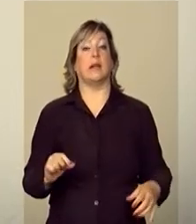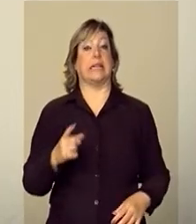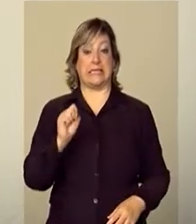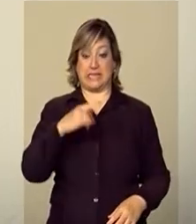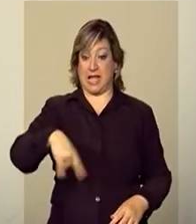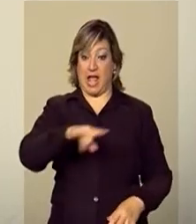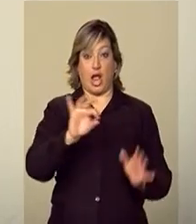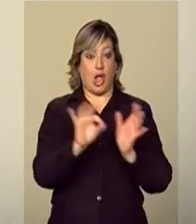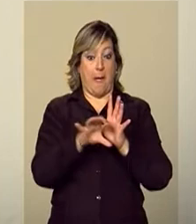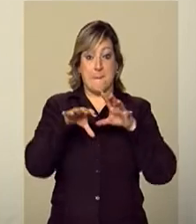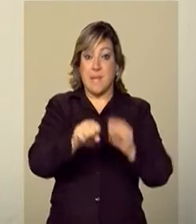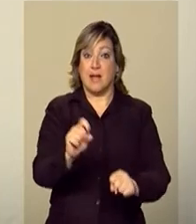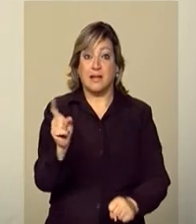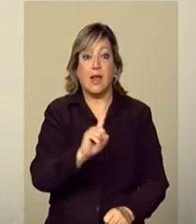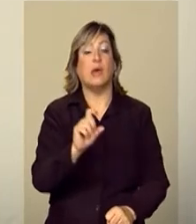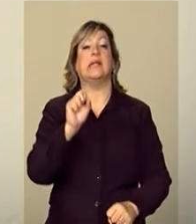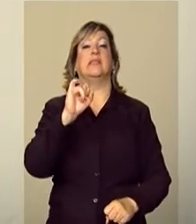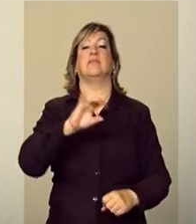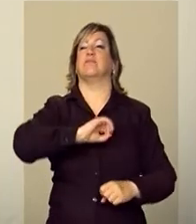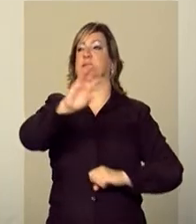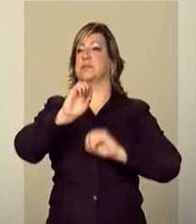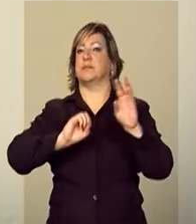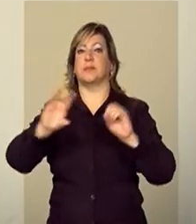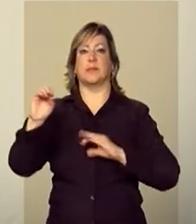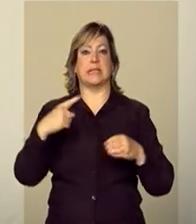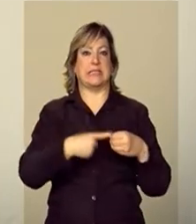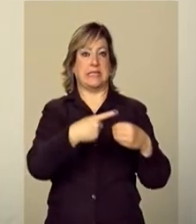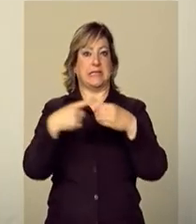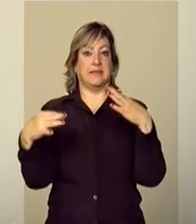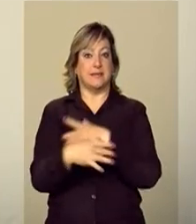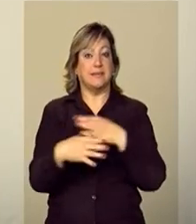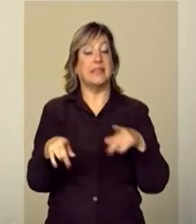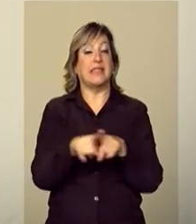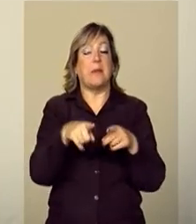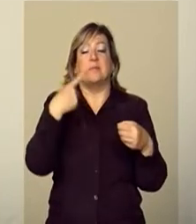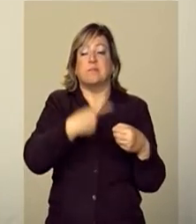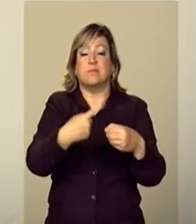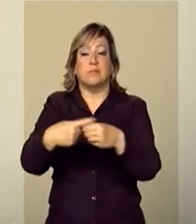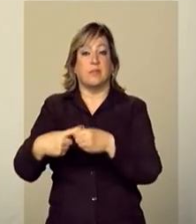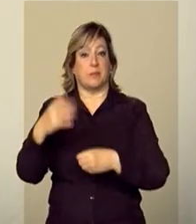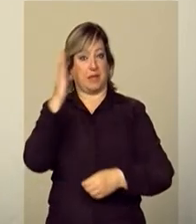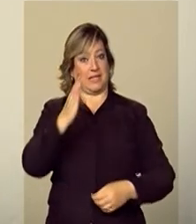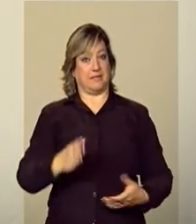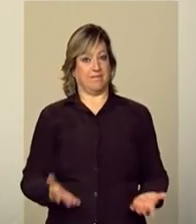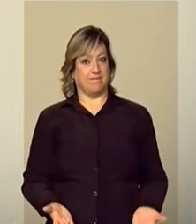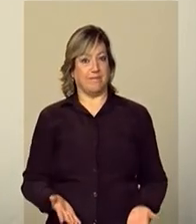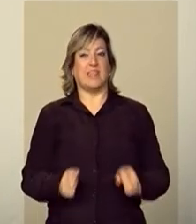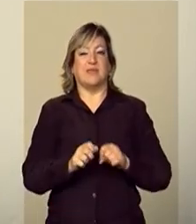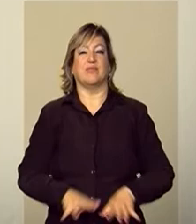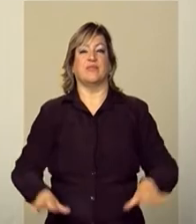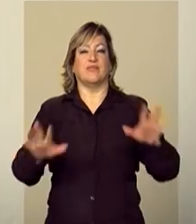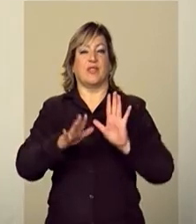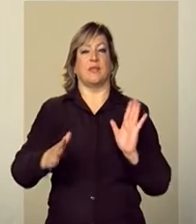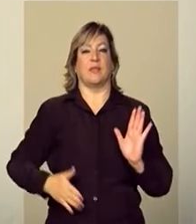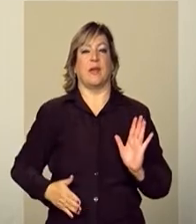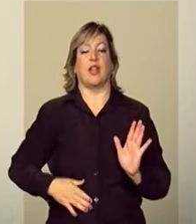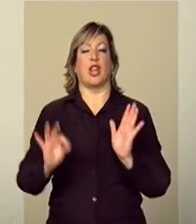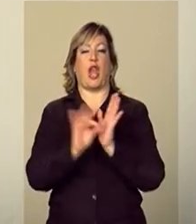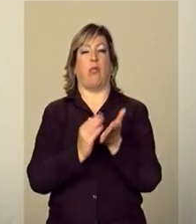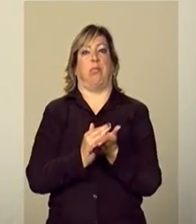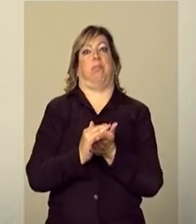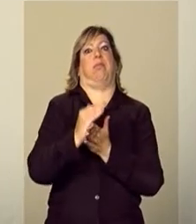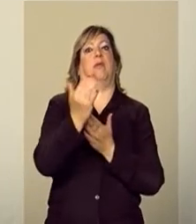apreendidas teriam sido levadas para as grandes cidades e também para o interior do nosso país alimentando rede de